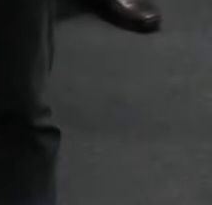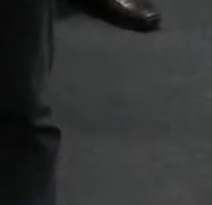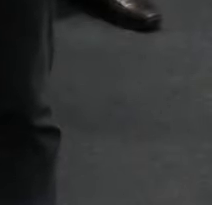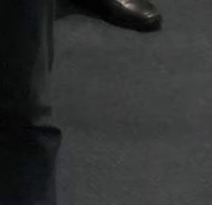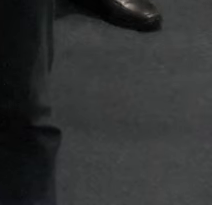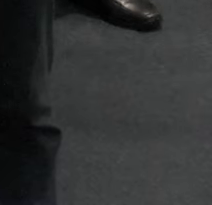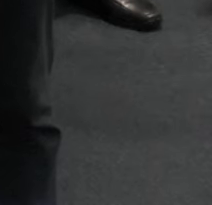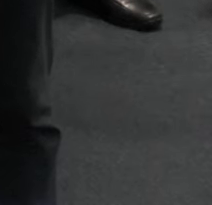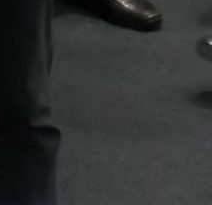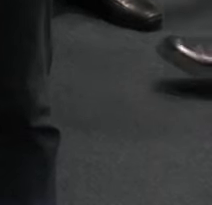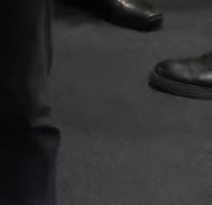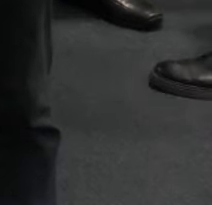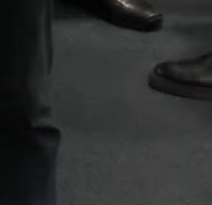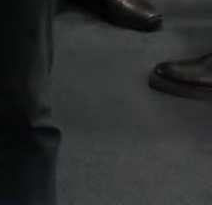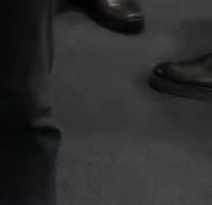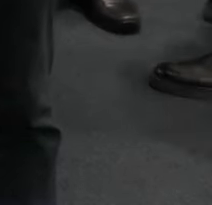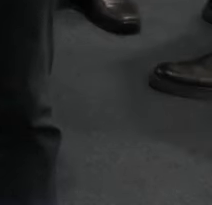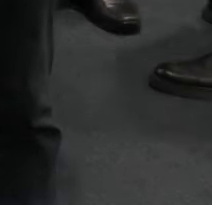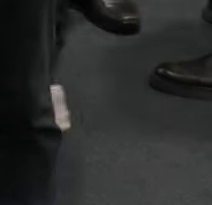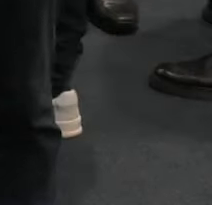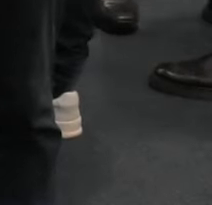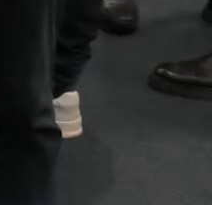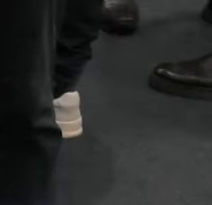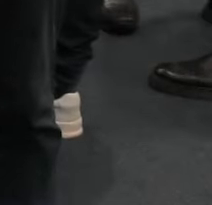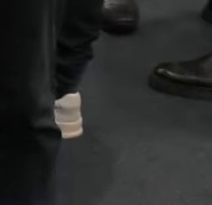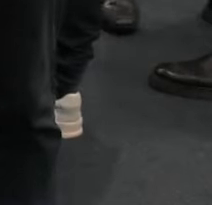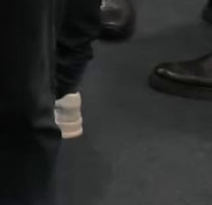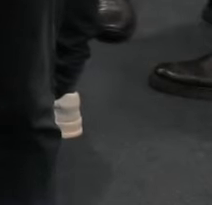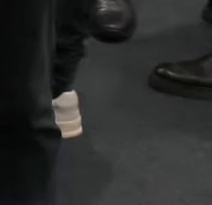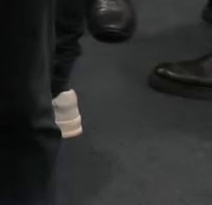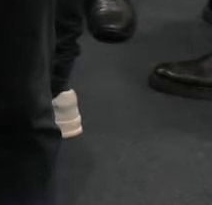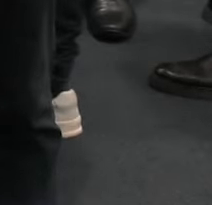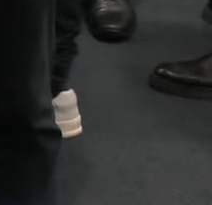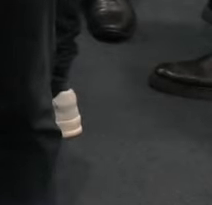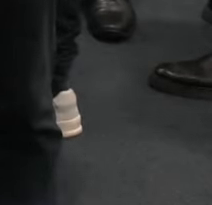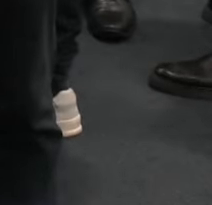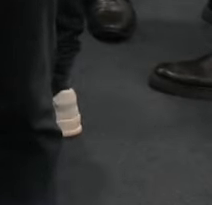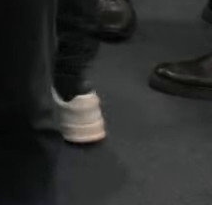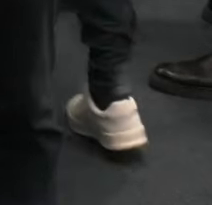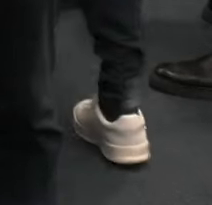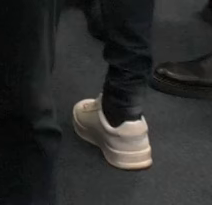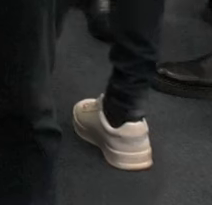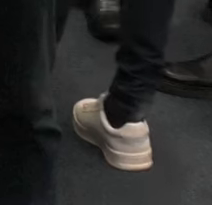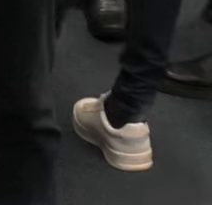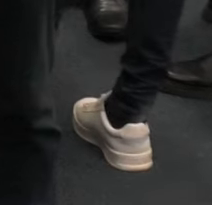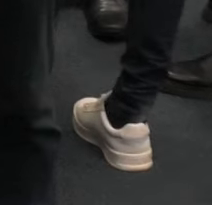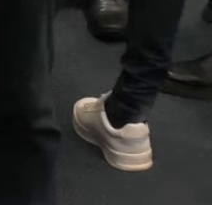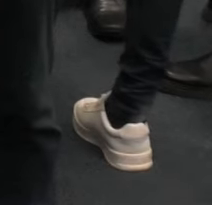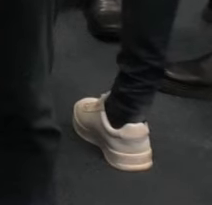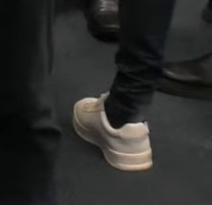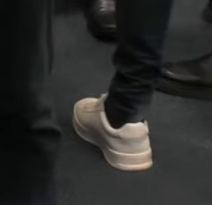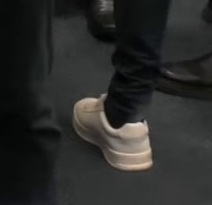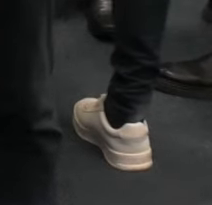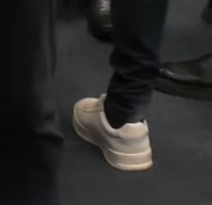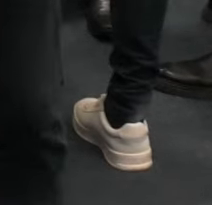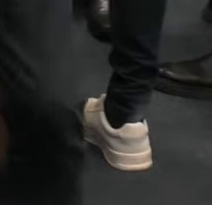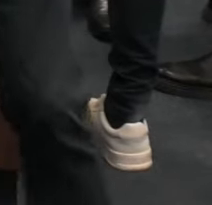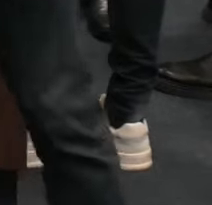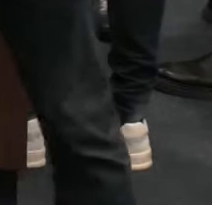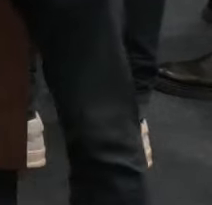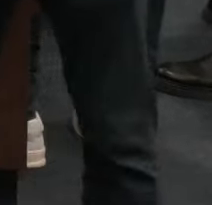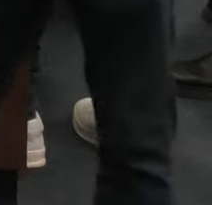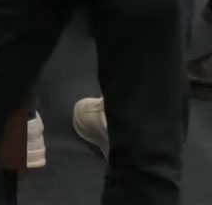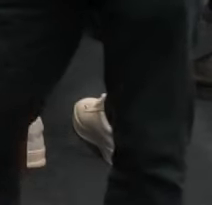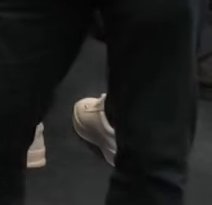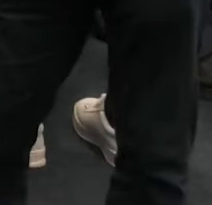recursos extraordinários do royalty e da participação especial. O resto já constava da